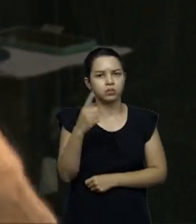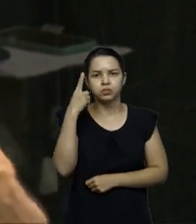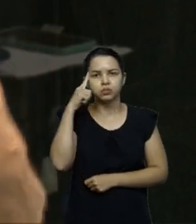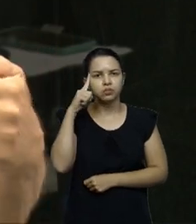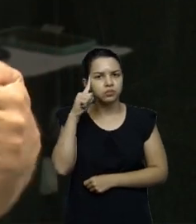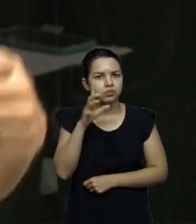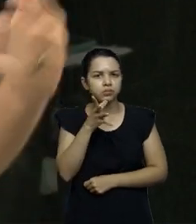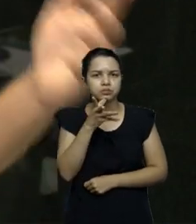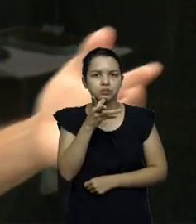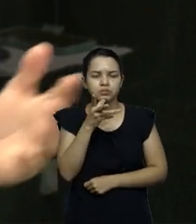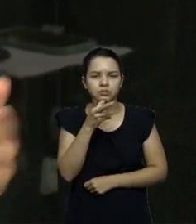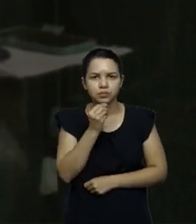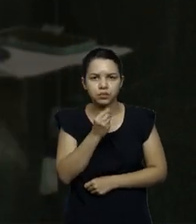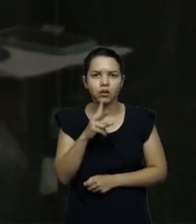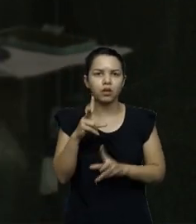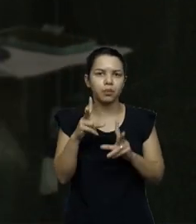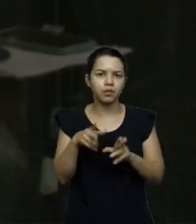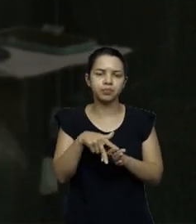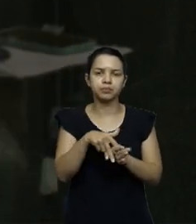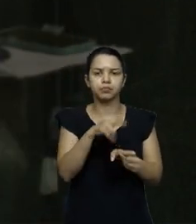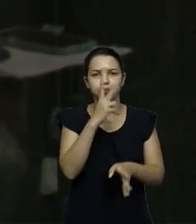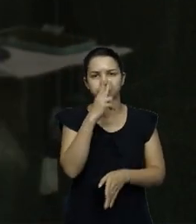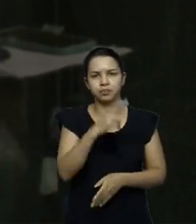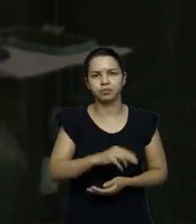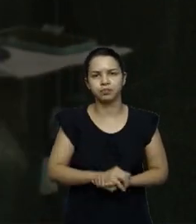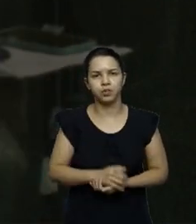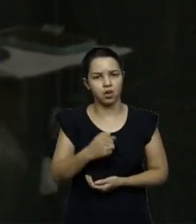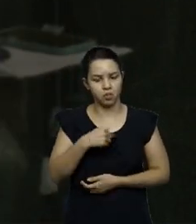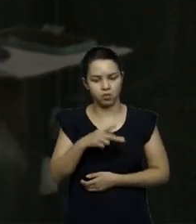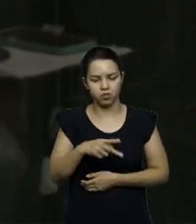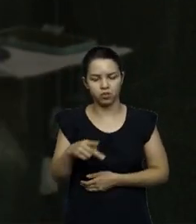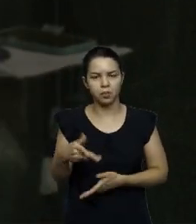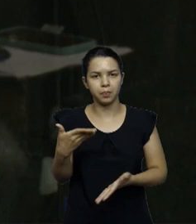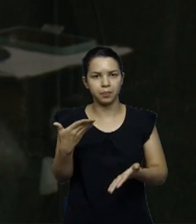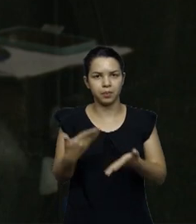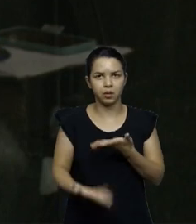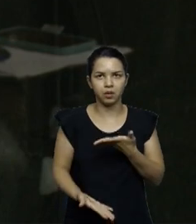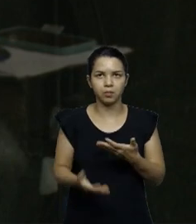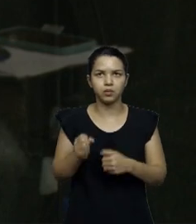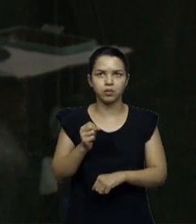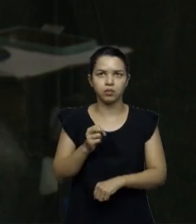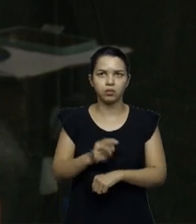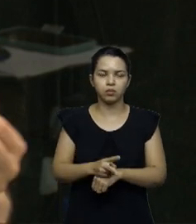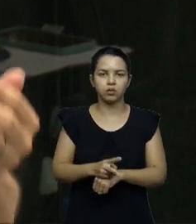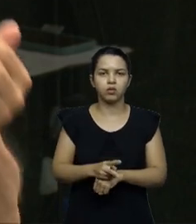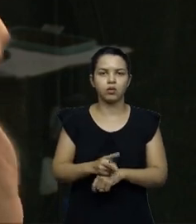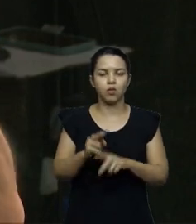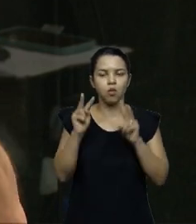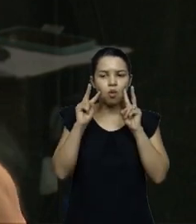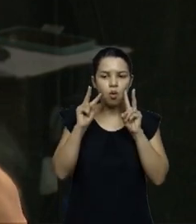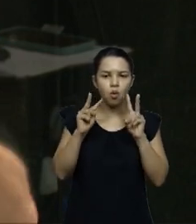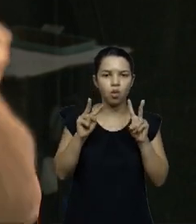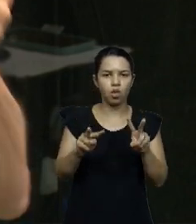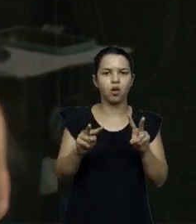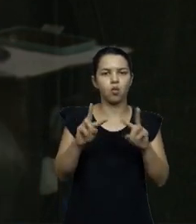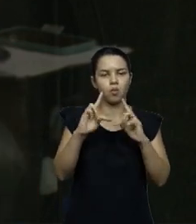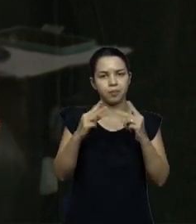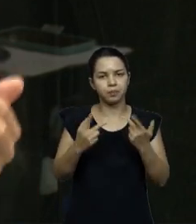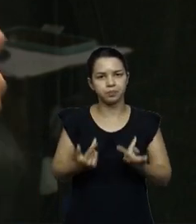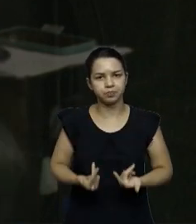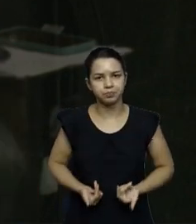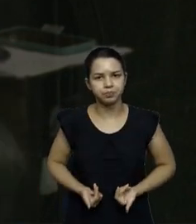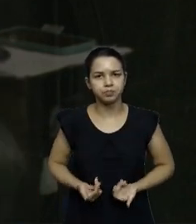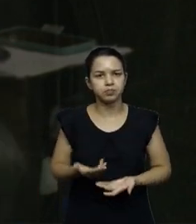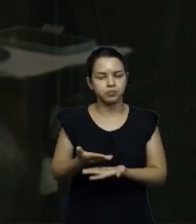e eu professor perco a minha vaga porque eu não posso então acho que isso olhar humano e aí tudo que já os companheiros